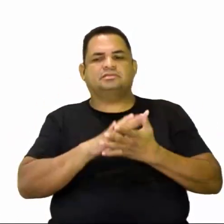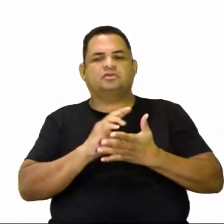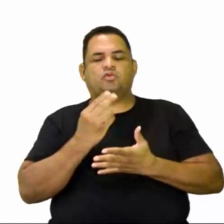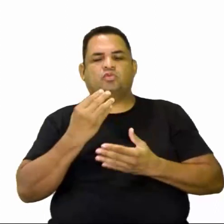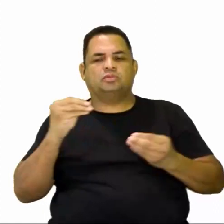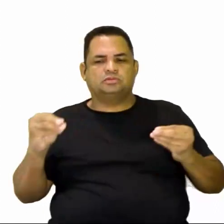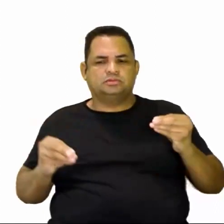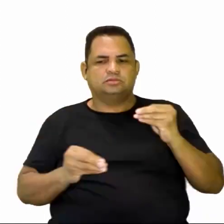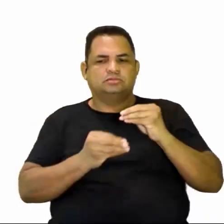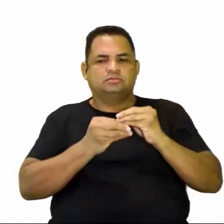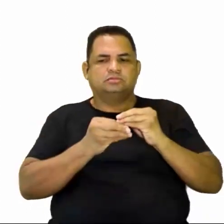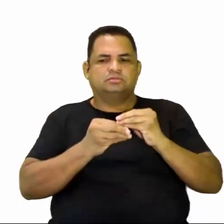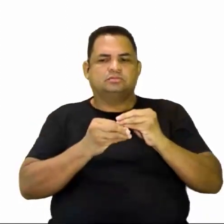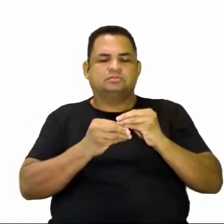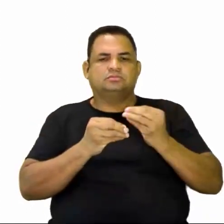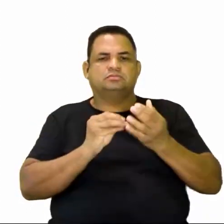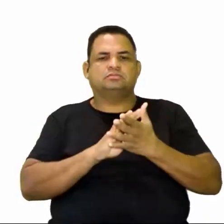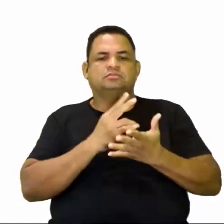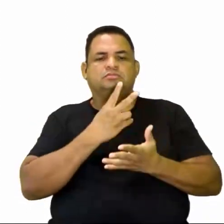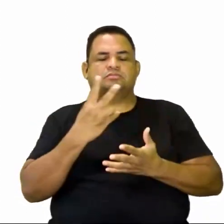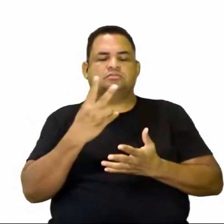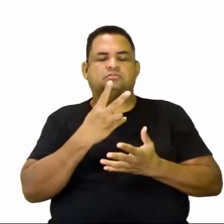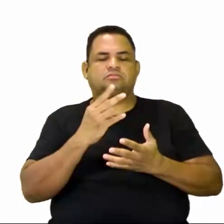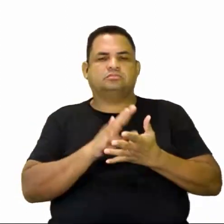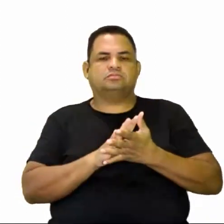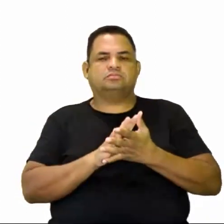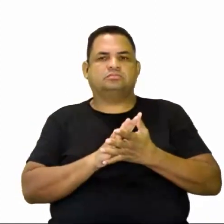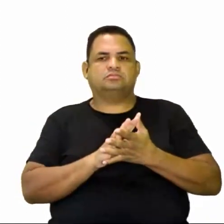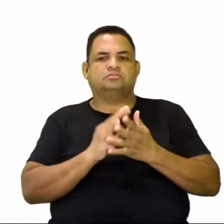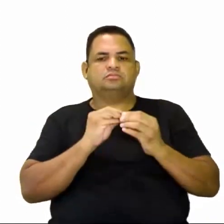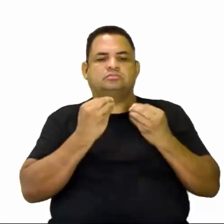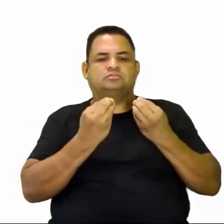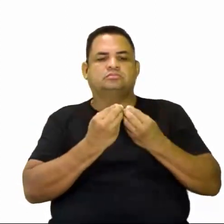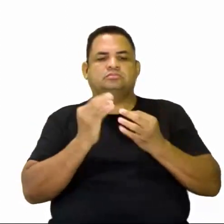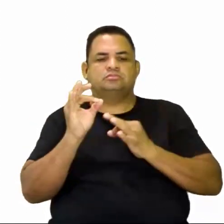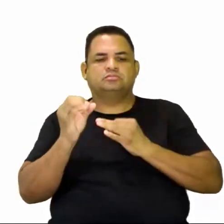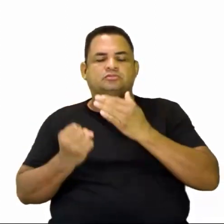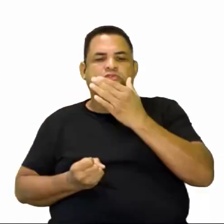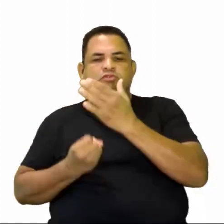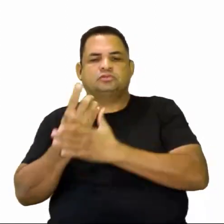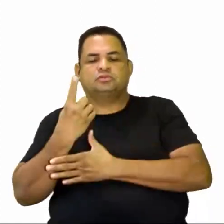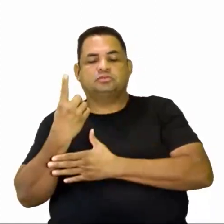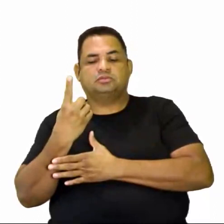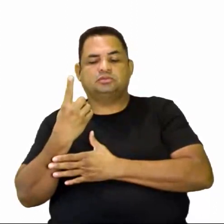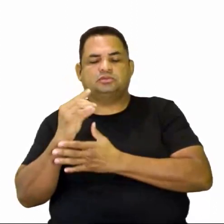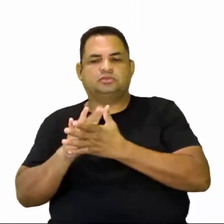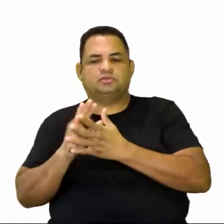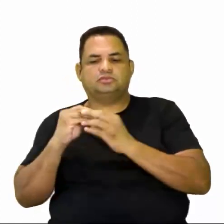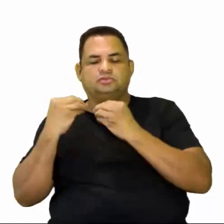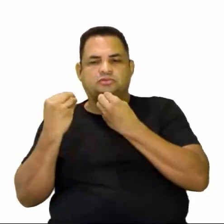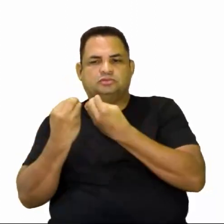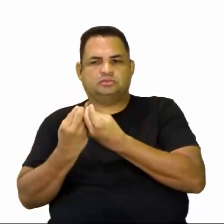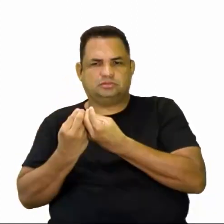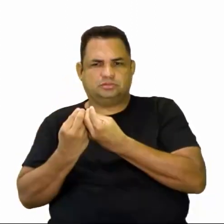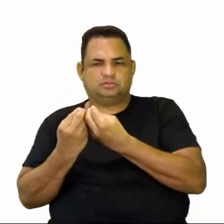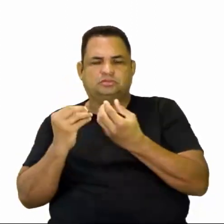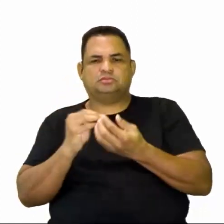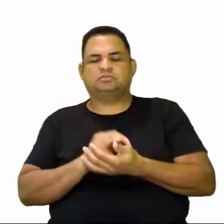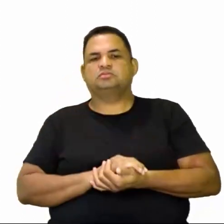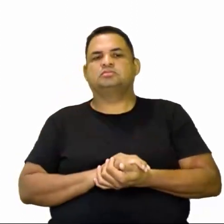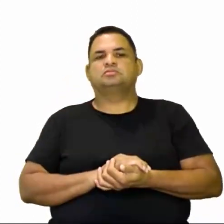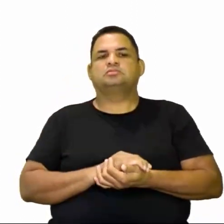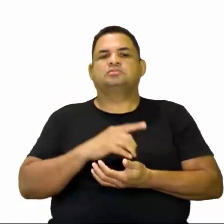adição, onde duas substâncias formavam uma única substância. Nós tivemos a reação de análise